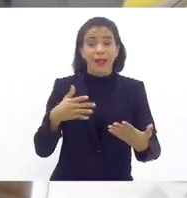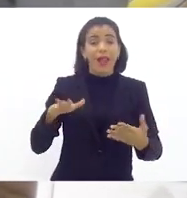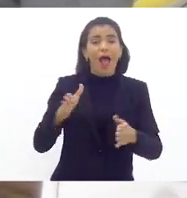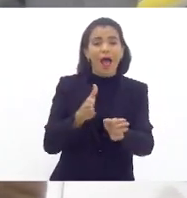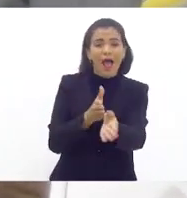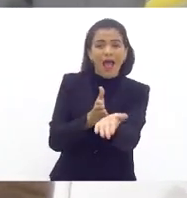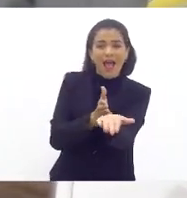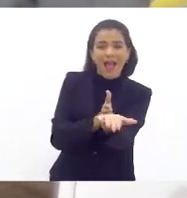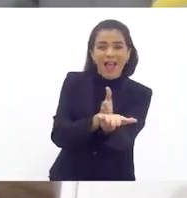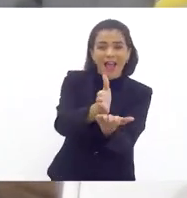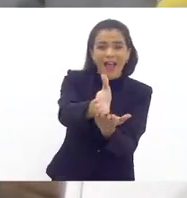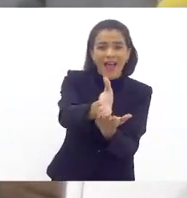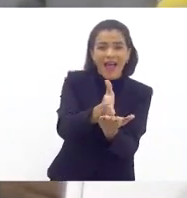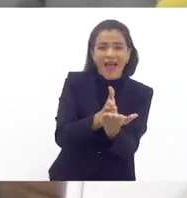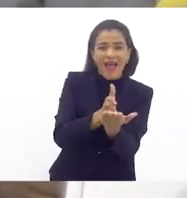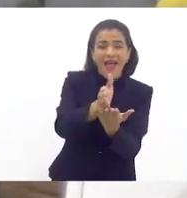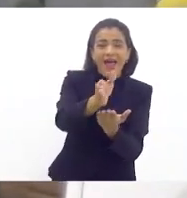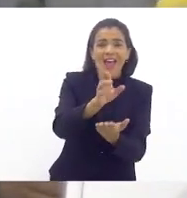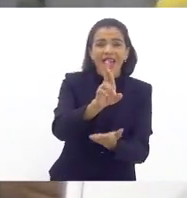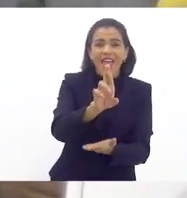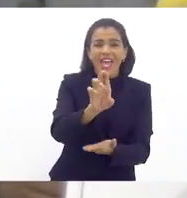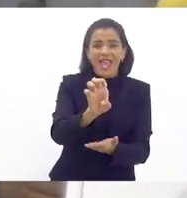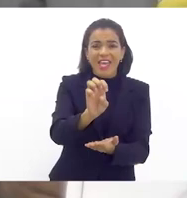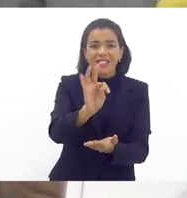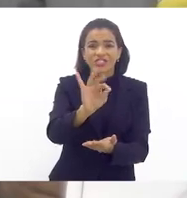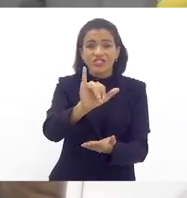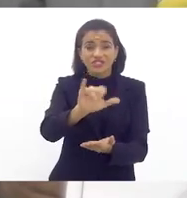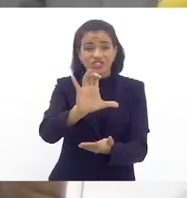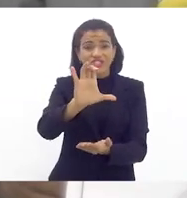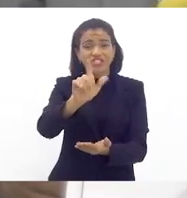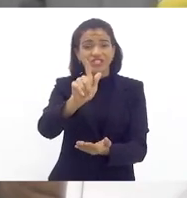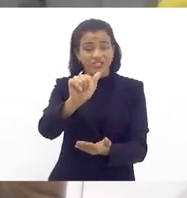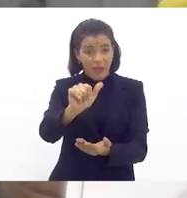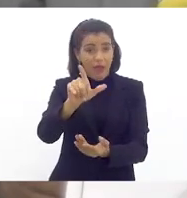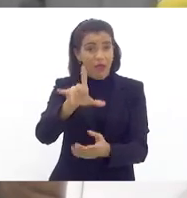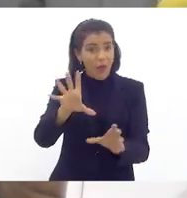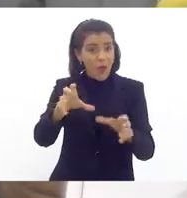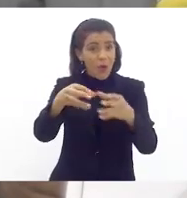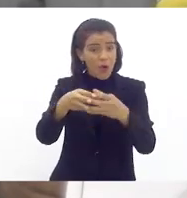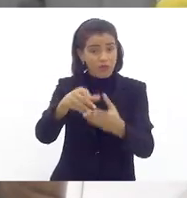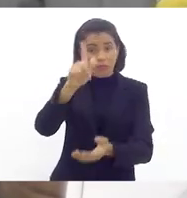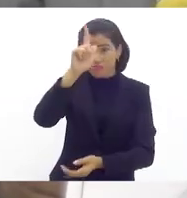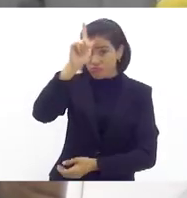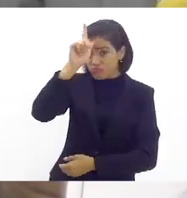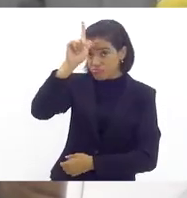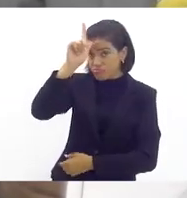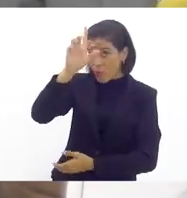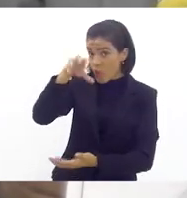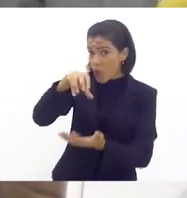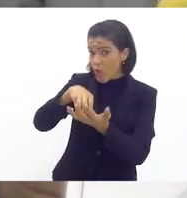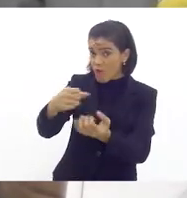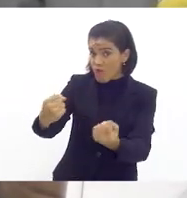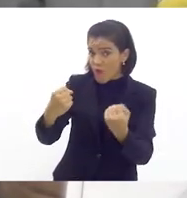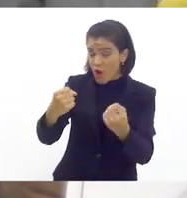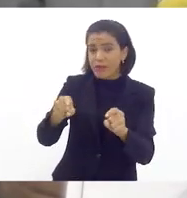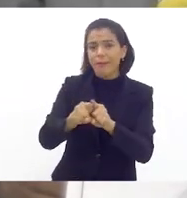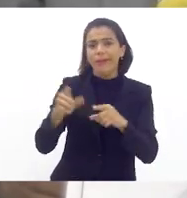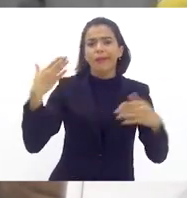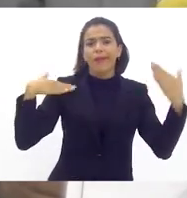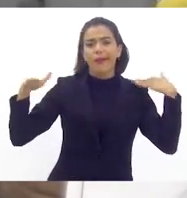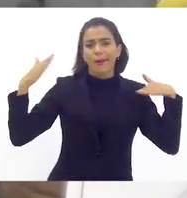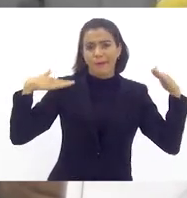Marambaia, que era um entreposto de escravos, tem uma comunidade quilombola muito forte e tem a Marinha lá,